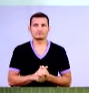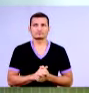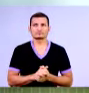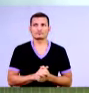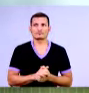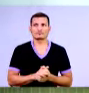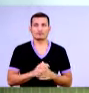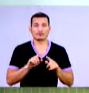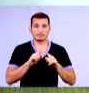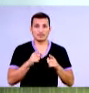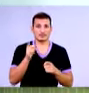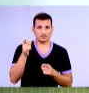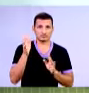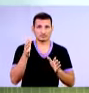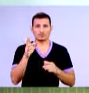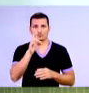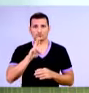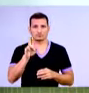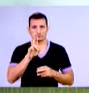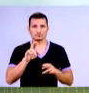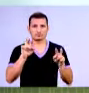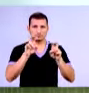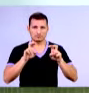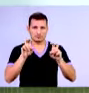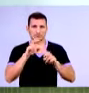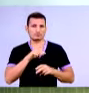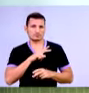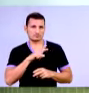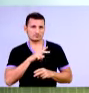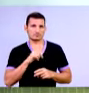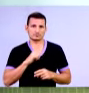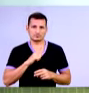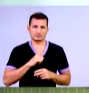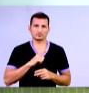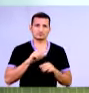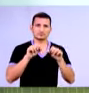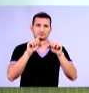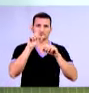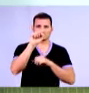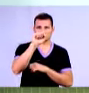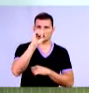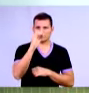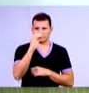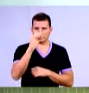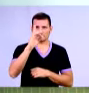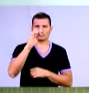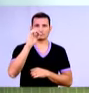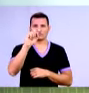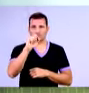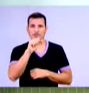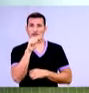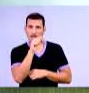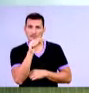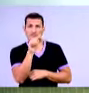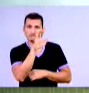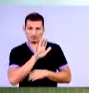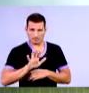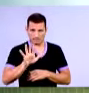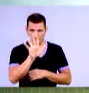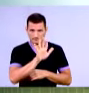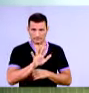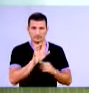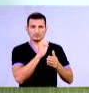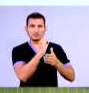aqui já com o uso do computador pessoal, né, nós tínhamos o sistema operacional DOS e essa interface de texto aí